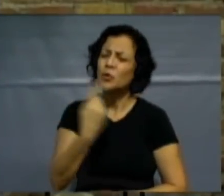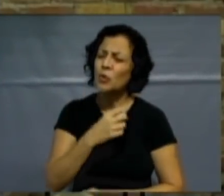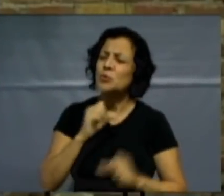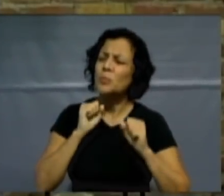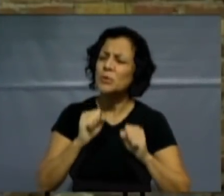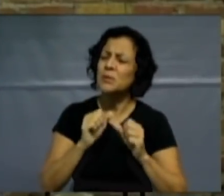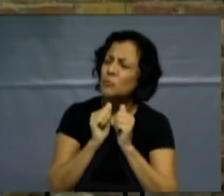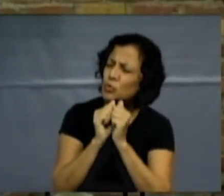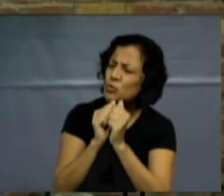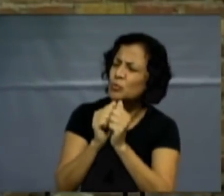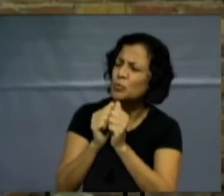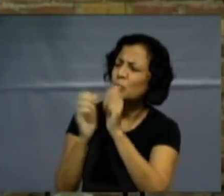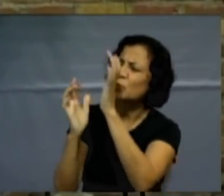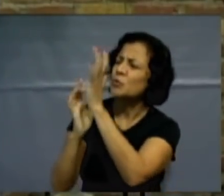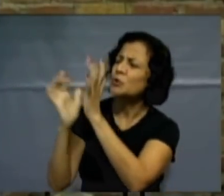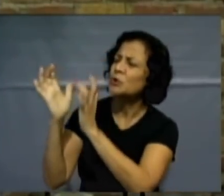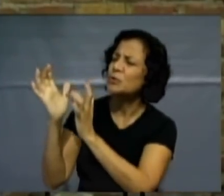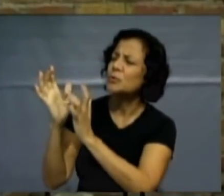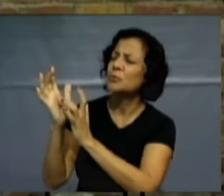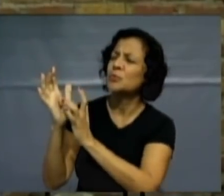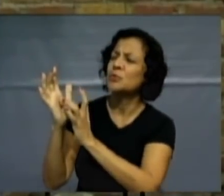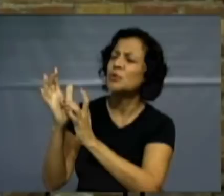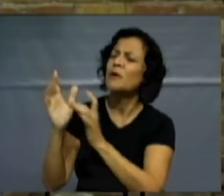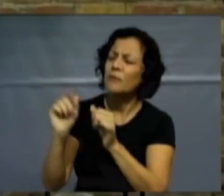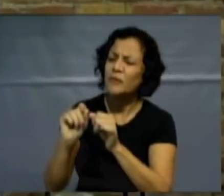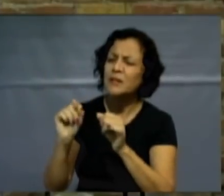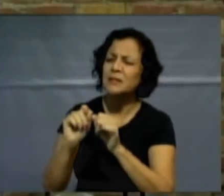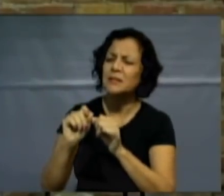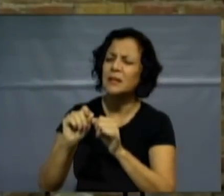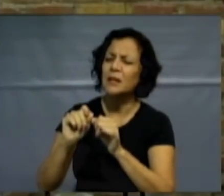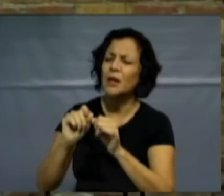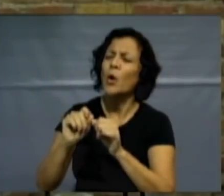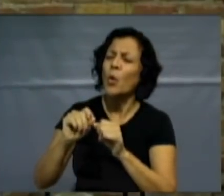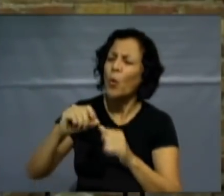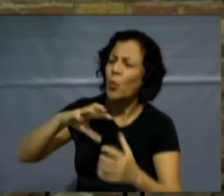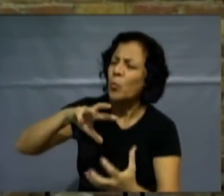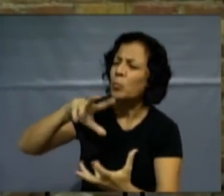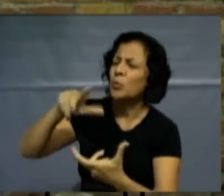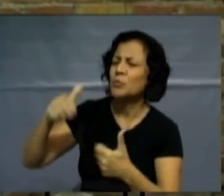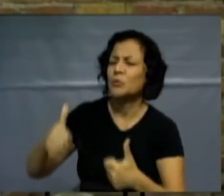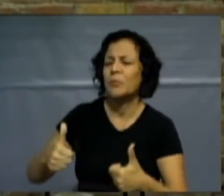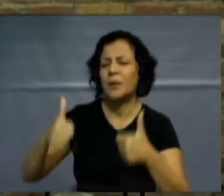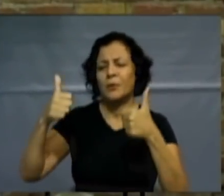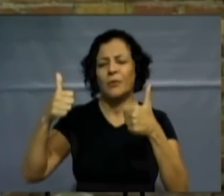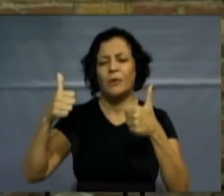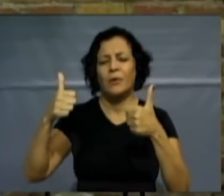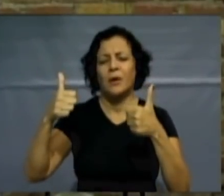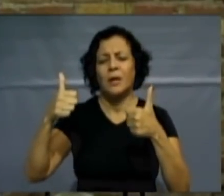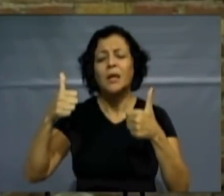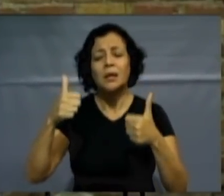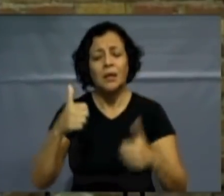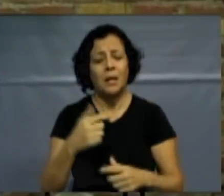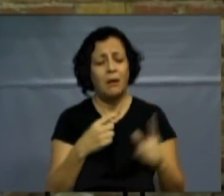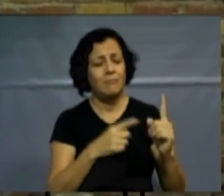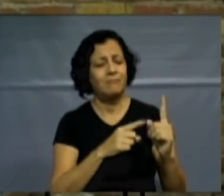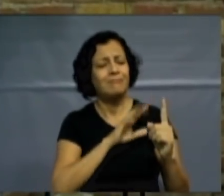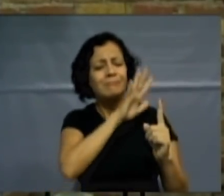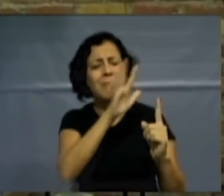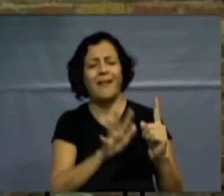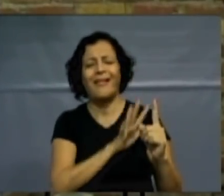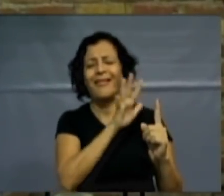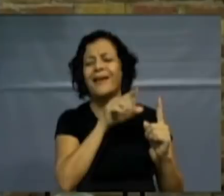céus a que vieste nos convidar. Envolve o nosso palestrante dessa noite com essas